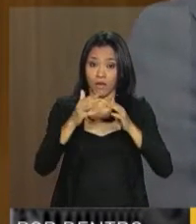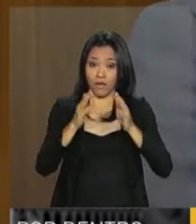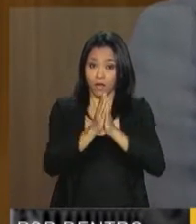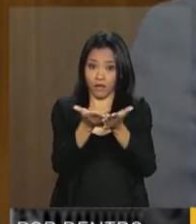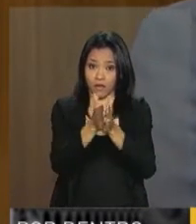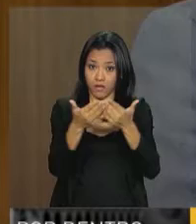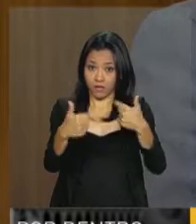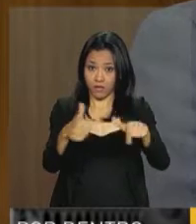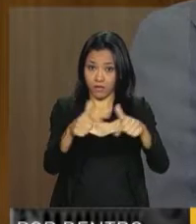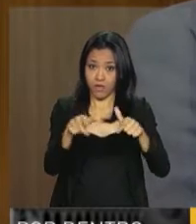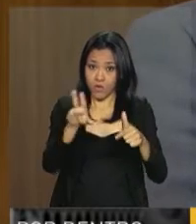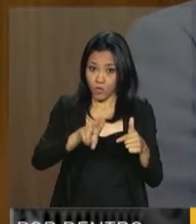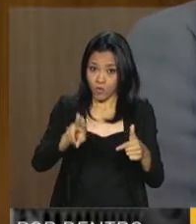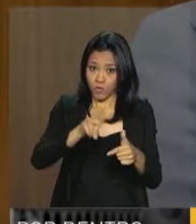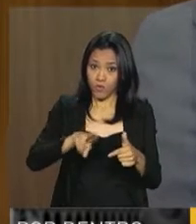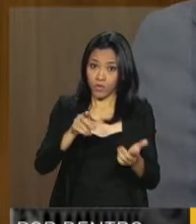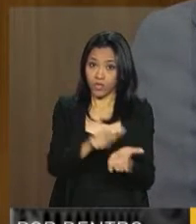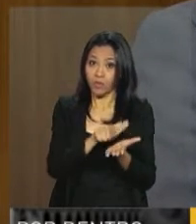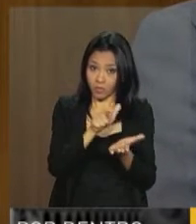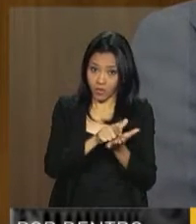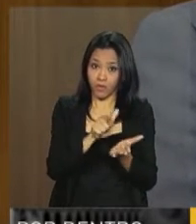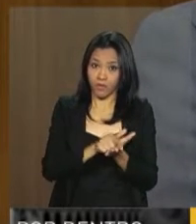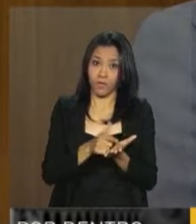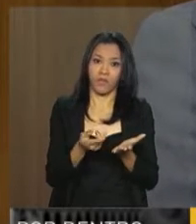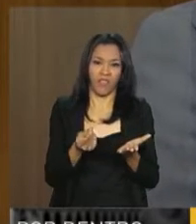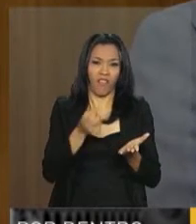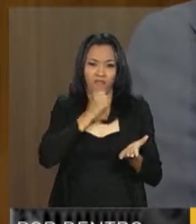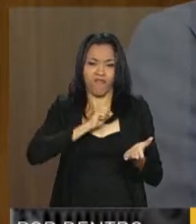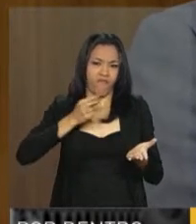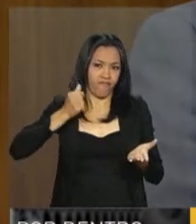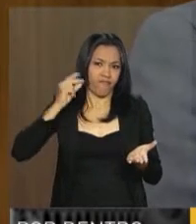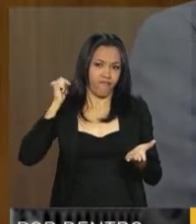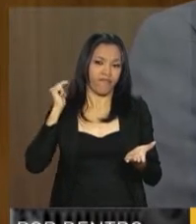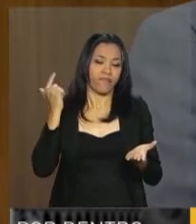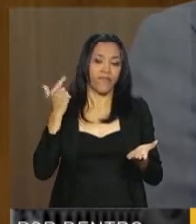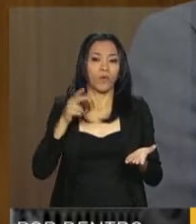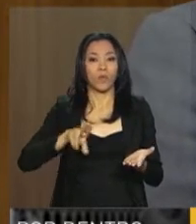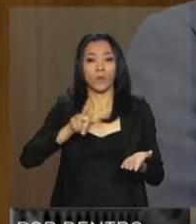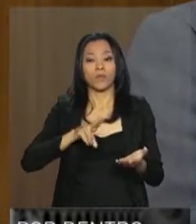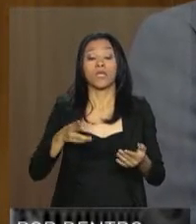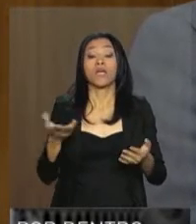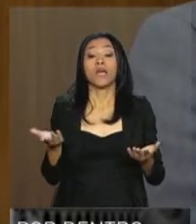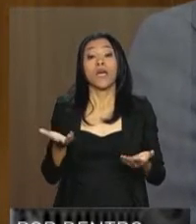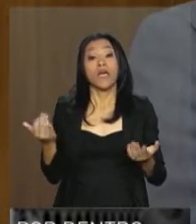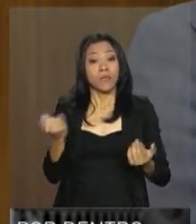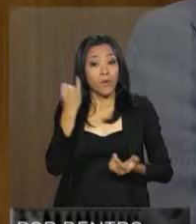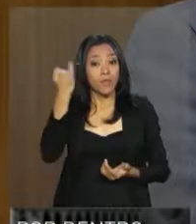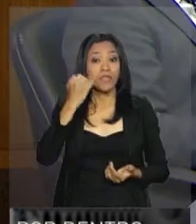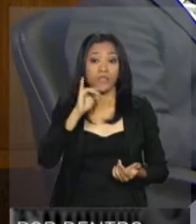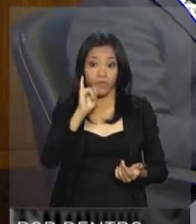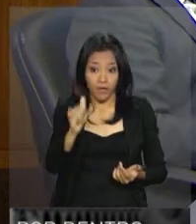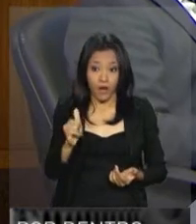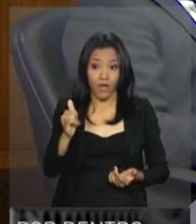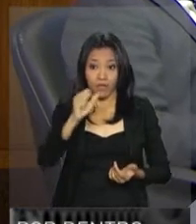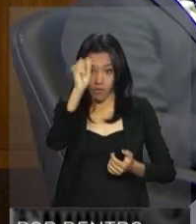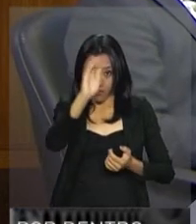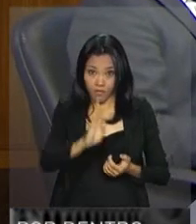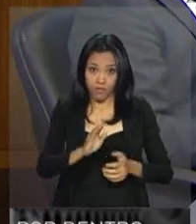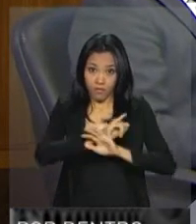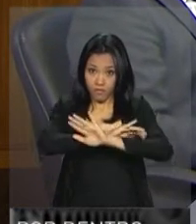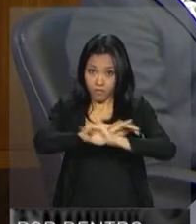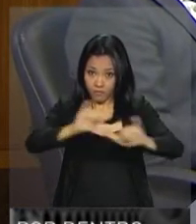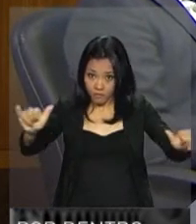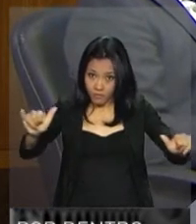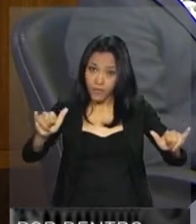tradicional a carteira de papel e é importante nós ressaltarmos para o trabalhador brasileiro dizer para o brasil que